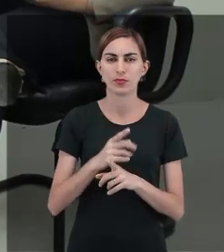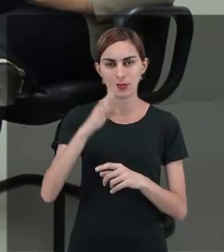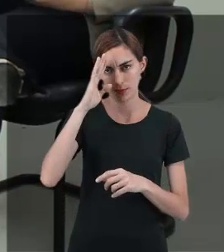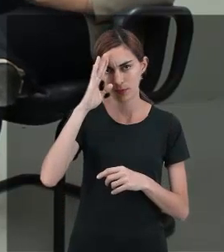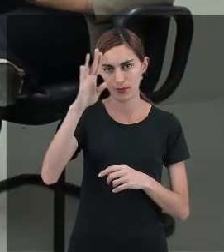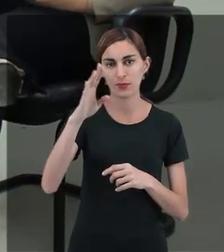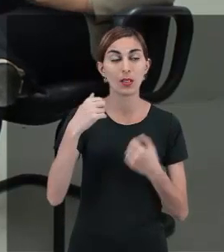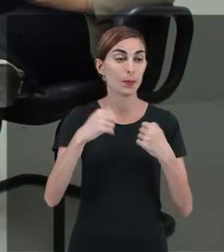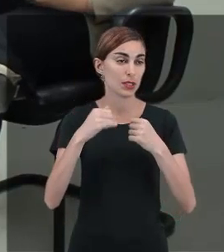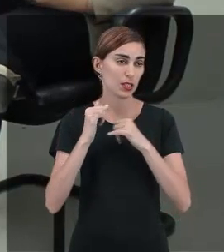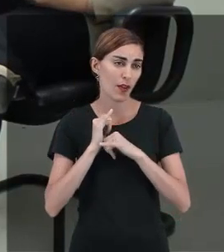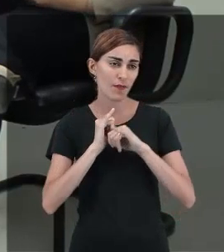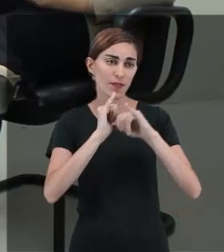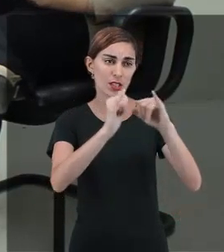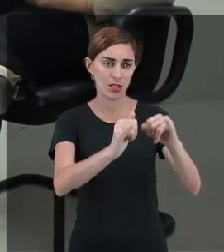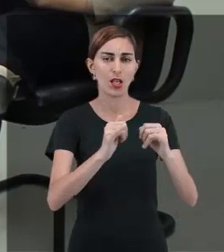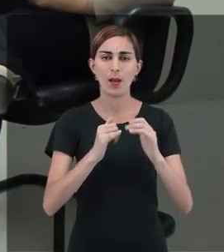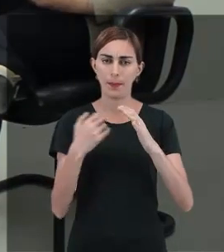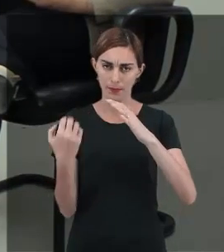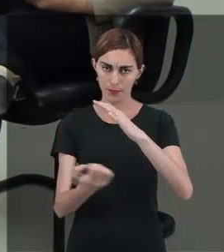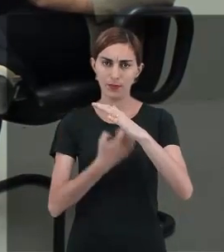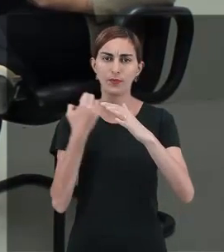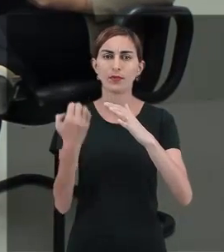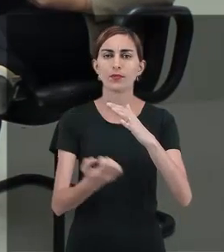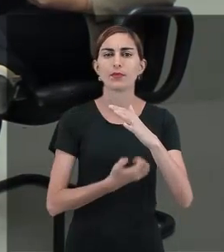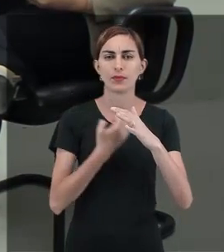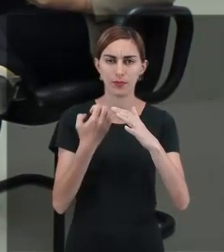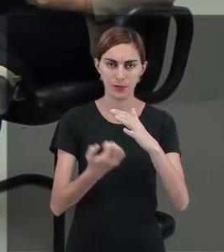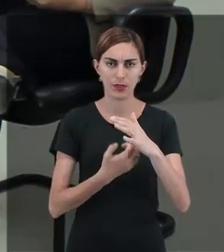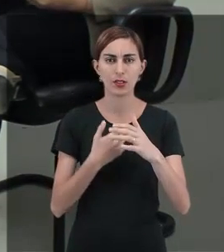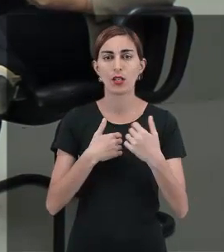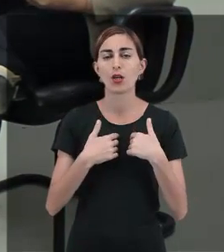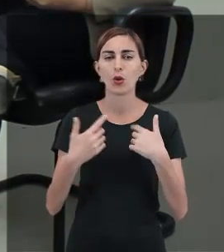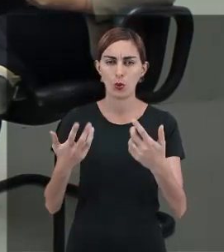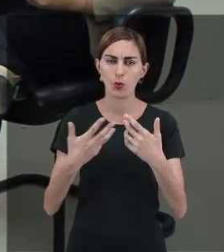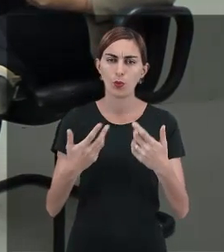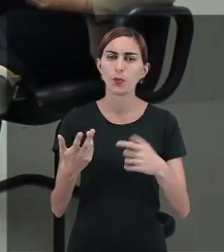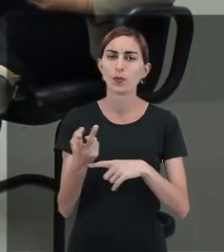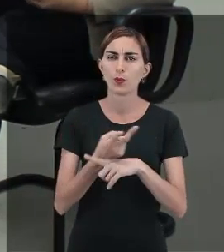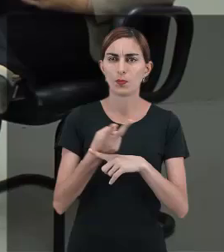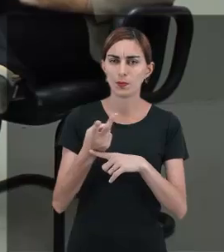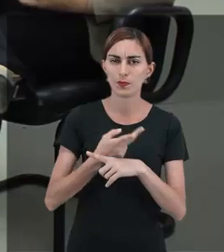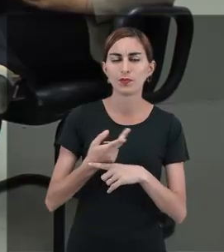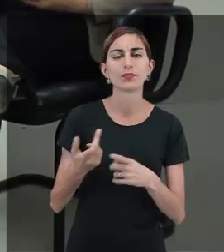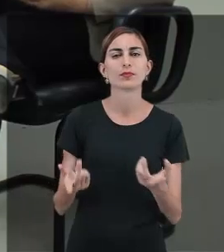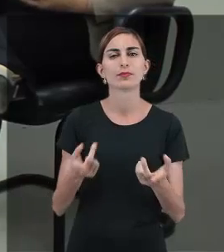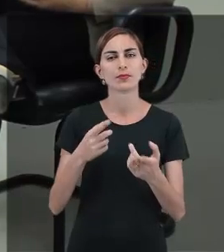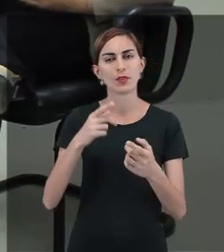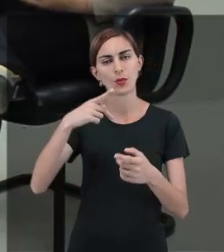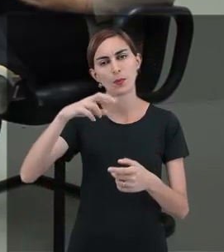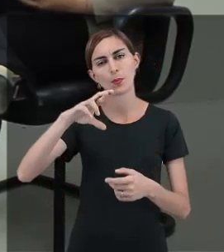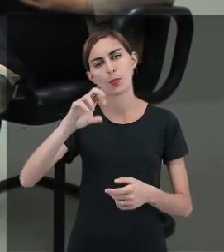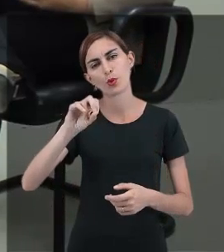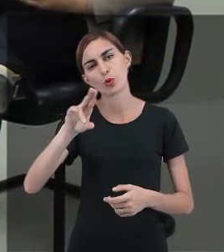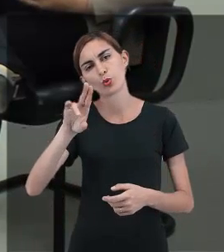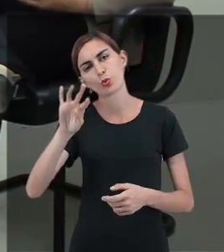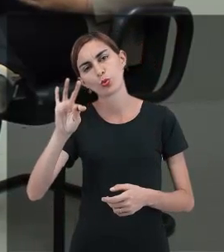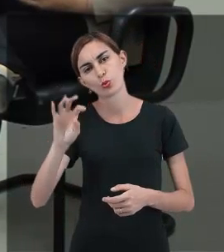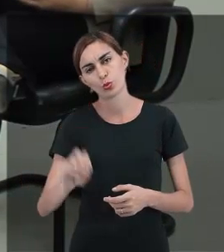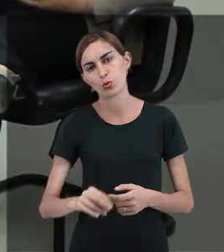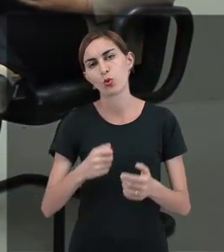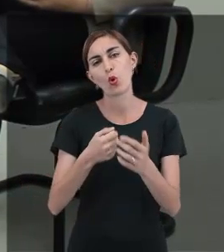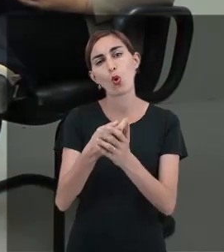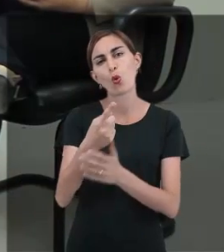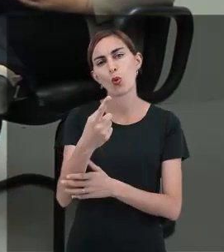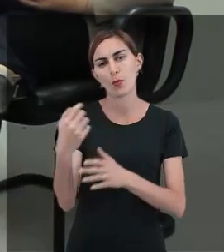ele precisa dizer para a empresa o local que ele quer buscar o produto. Essa realidade é uma tendência mundial. Você compra